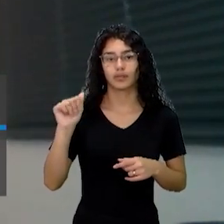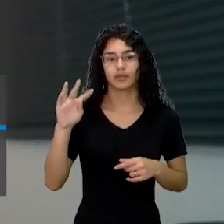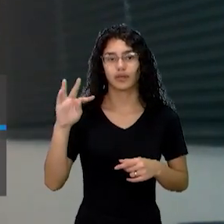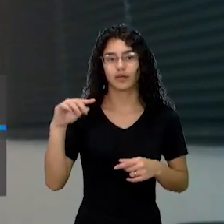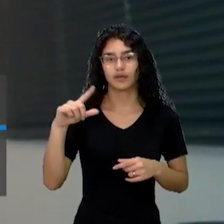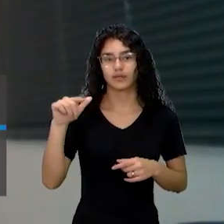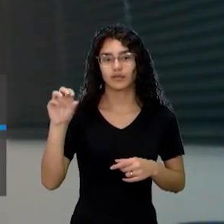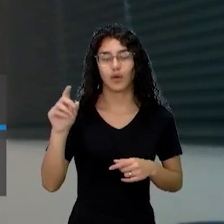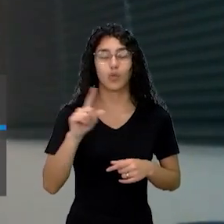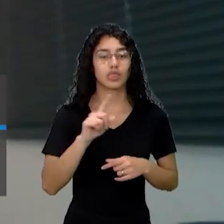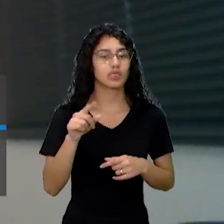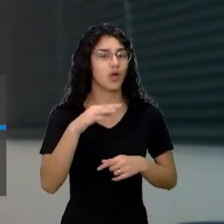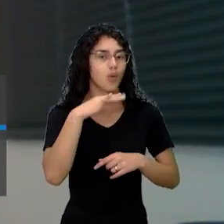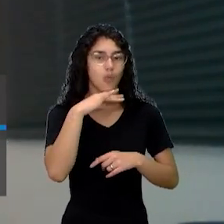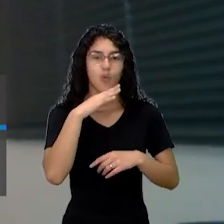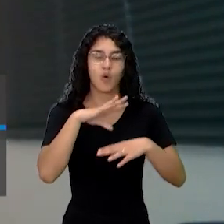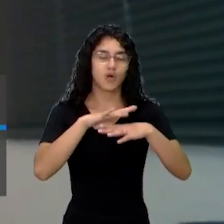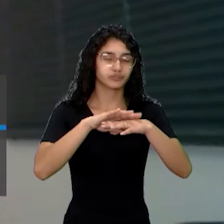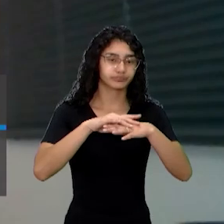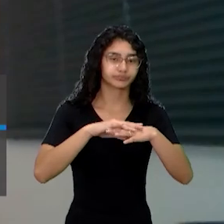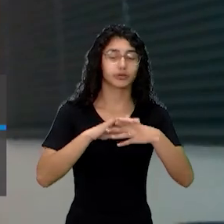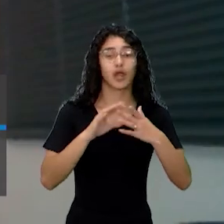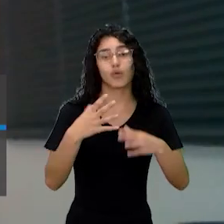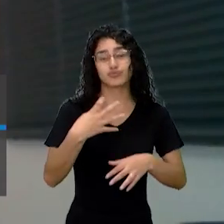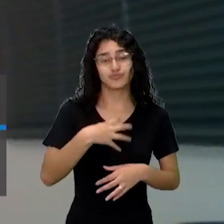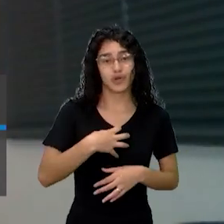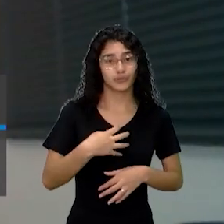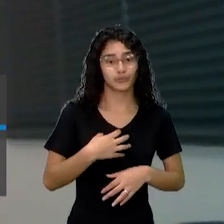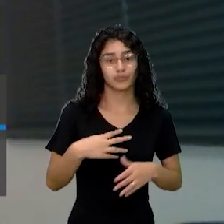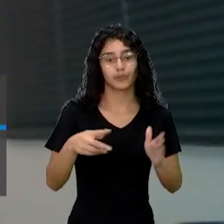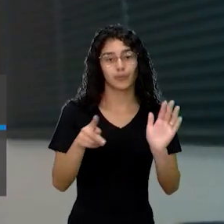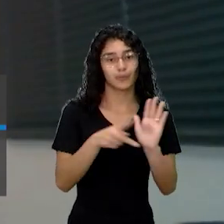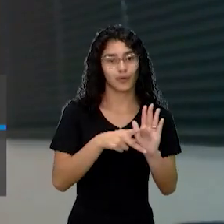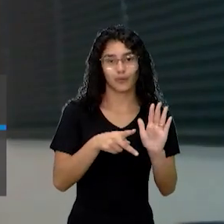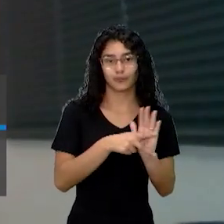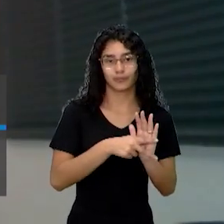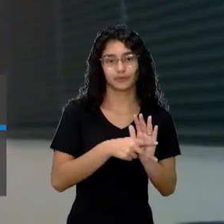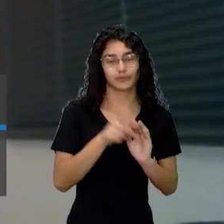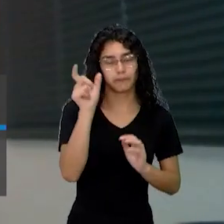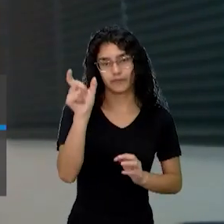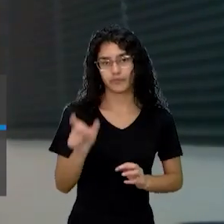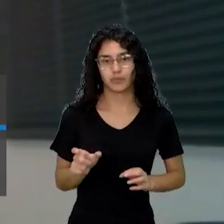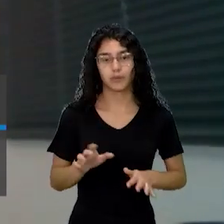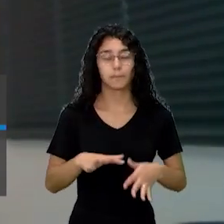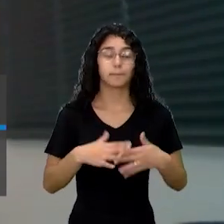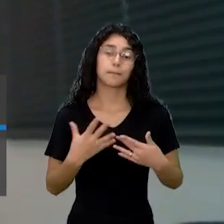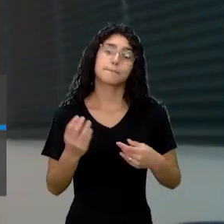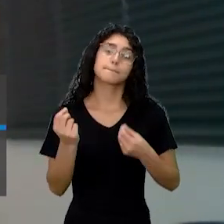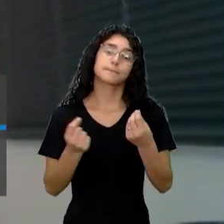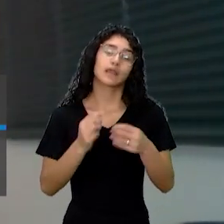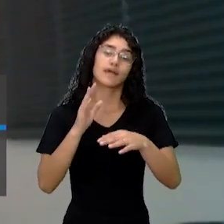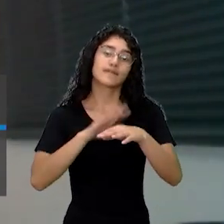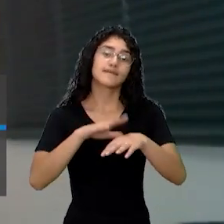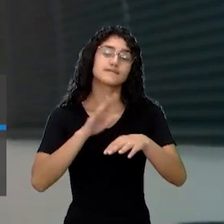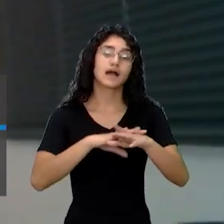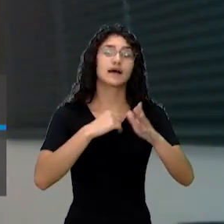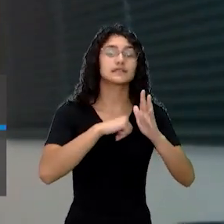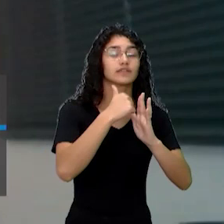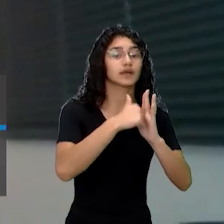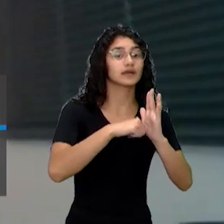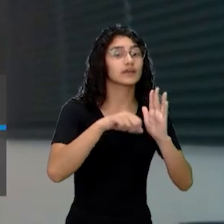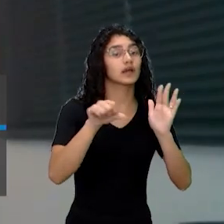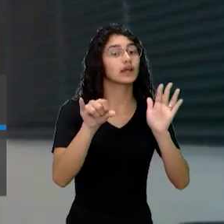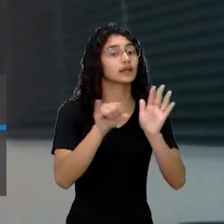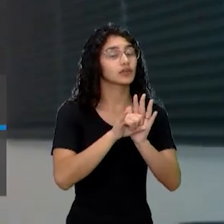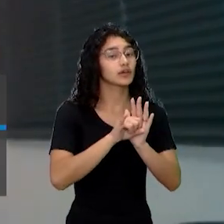uma deficiência, ela é uma condição. Ela é uma condição do sujeito. Então, quem faz a avaliação, a identificação